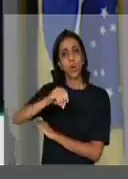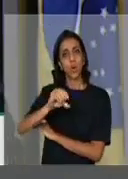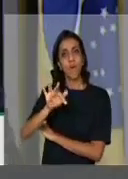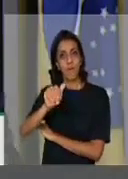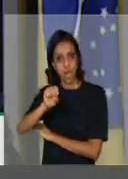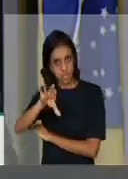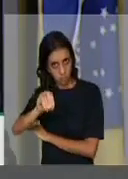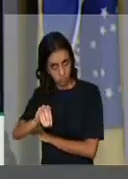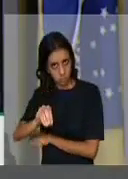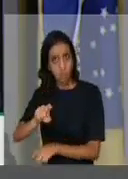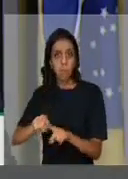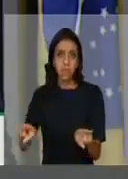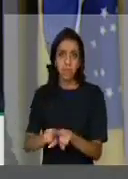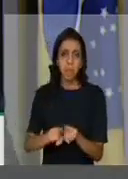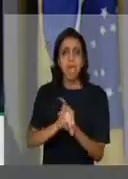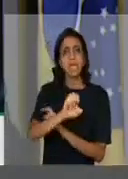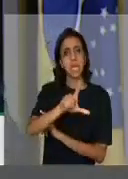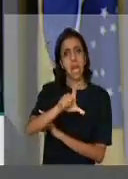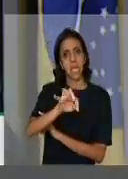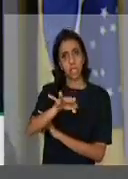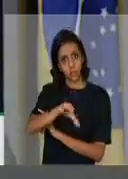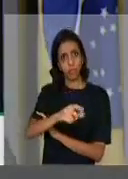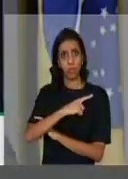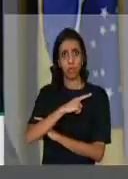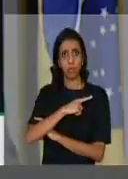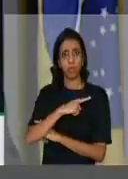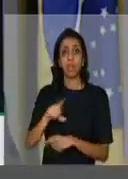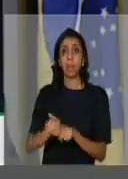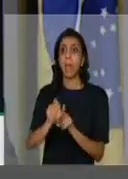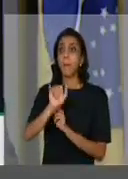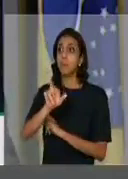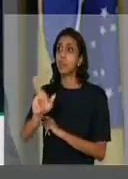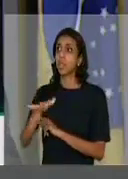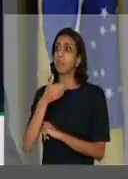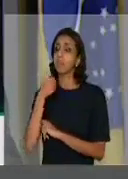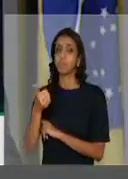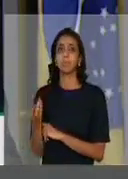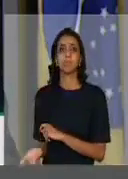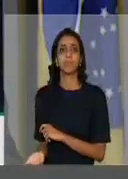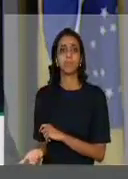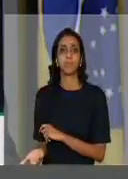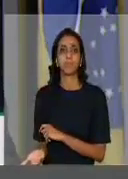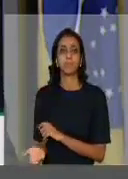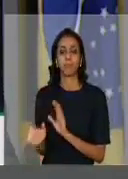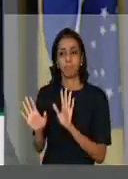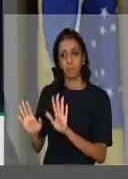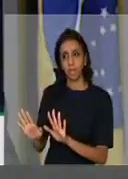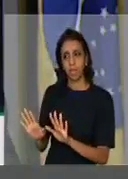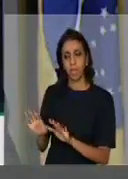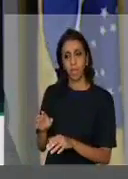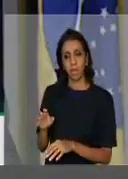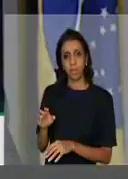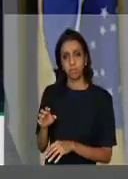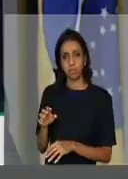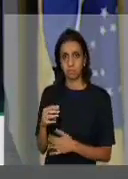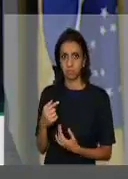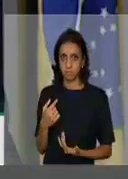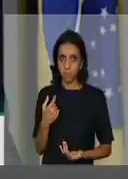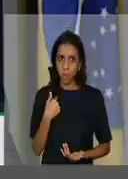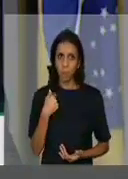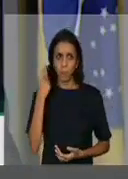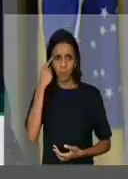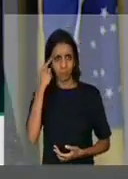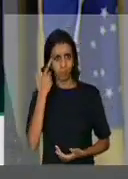monofásico final, mas também têm um imposto seletivo e um grande imposto de renda. No nosso entendimento, que eu